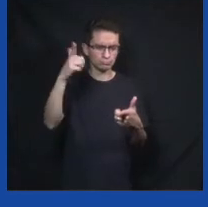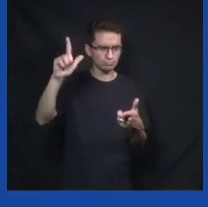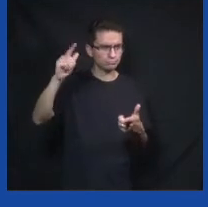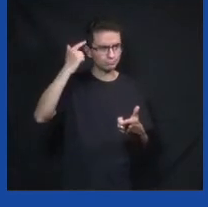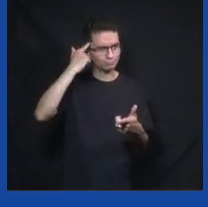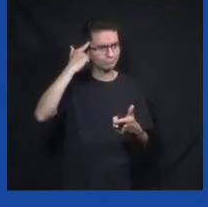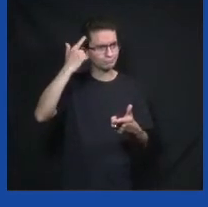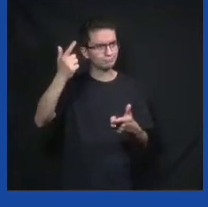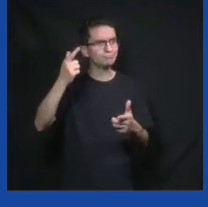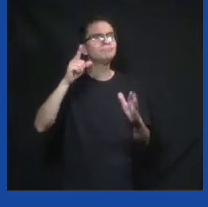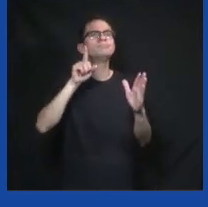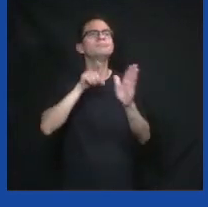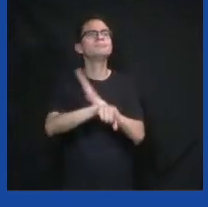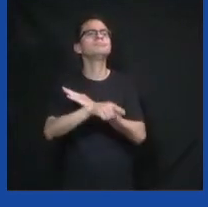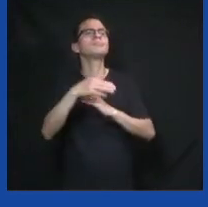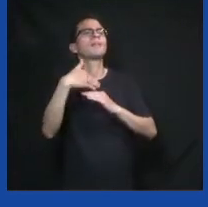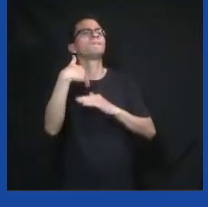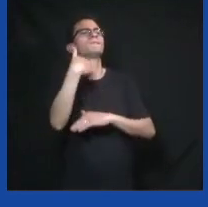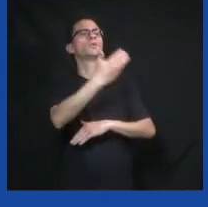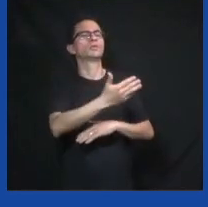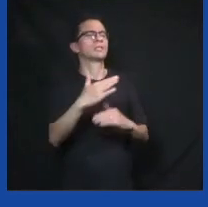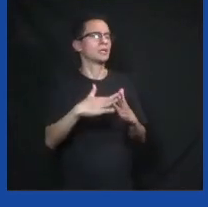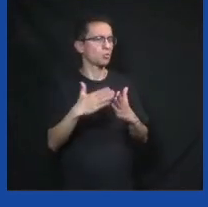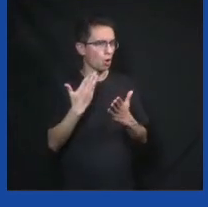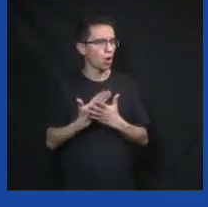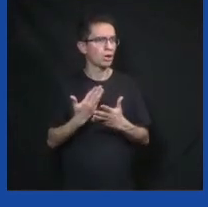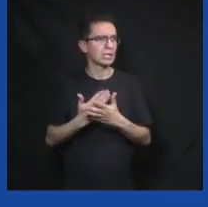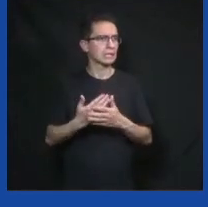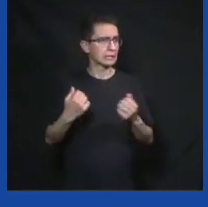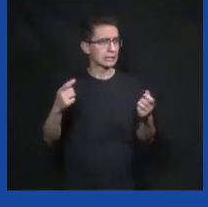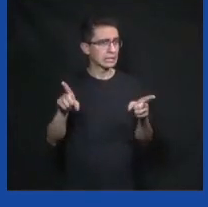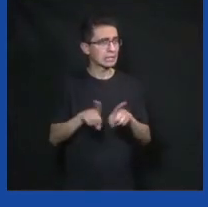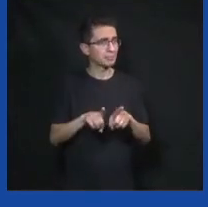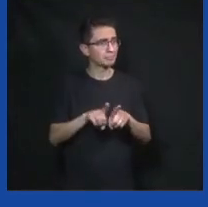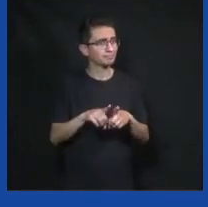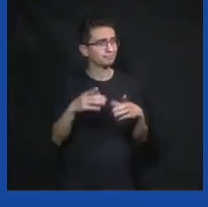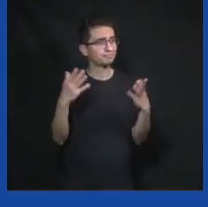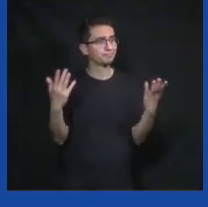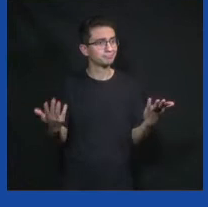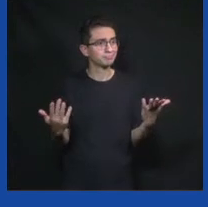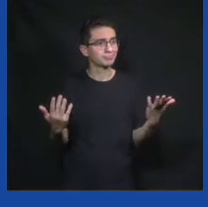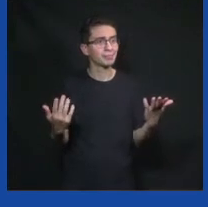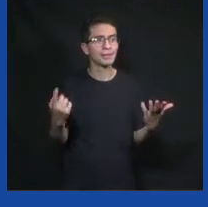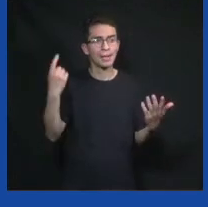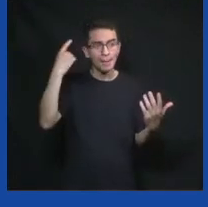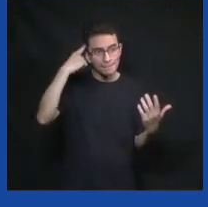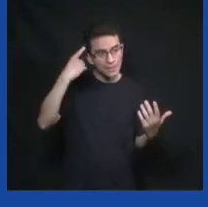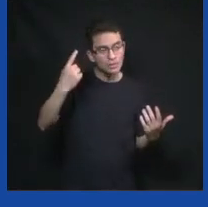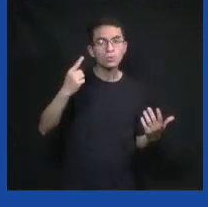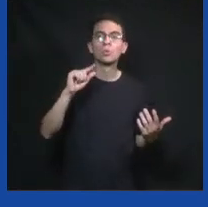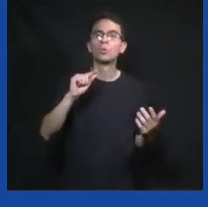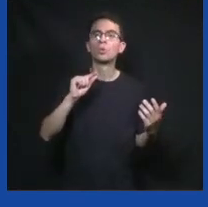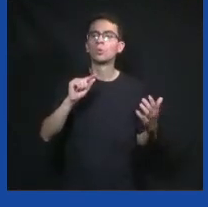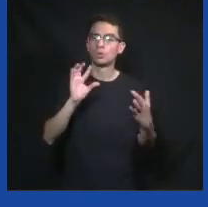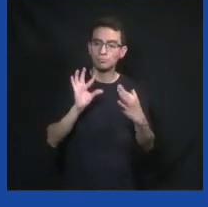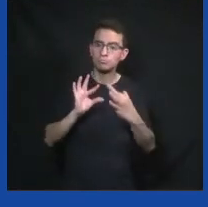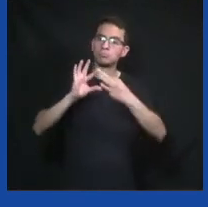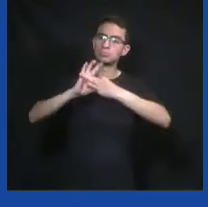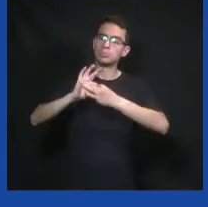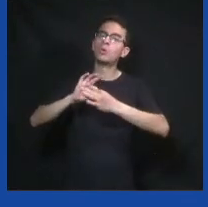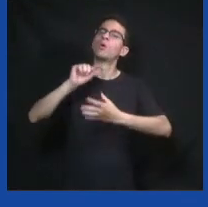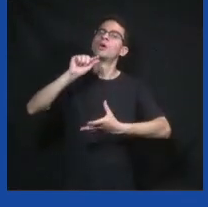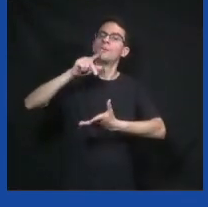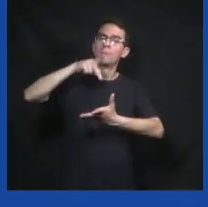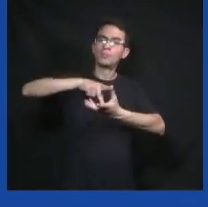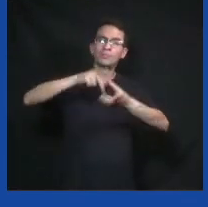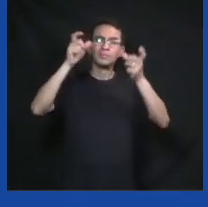gente faz por fora também da escola, né? Eu acho que volta ao que eu falei. A primeira questão que eu acredito muito, é conectar com os interesses reais e